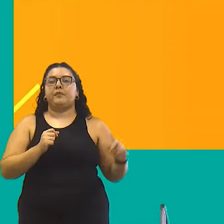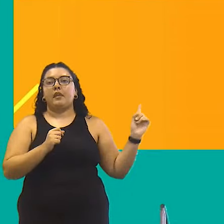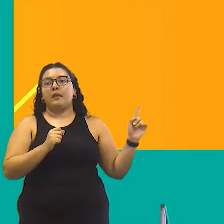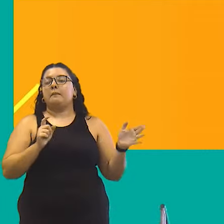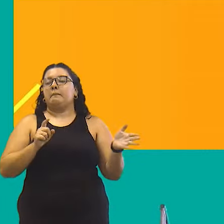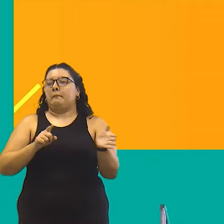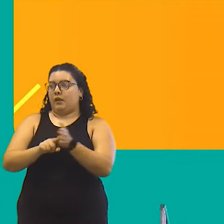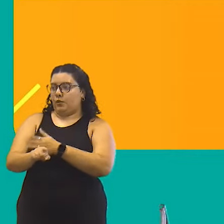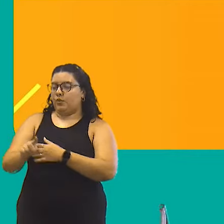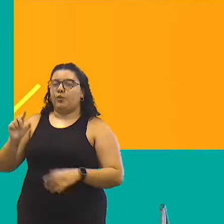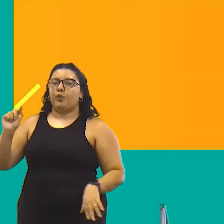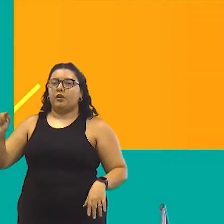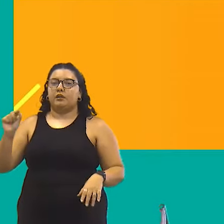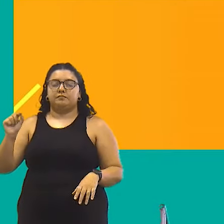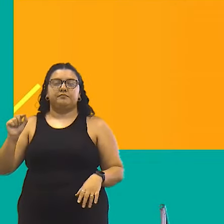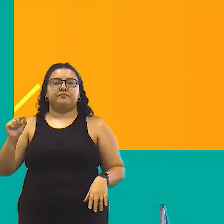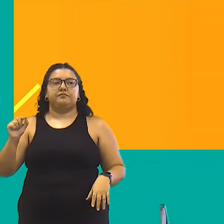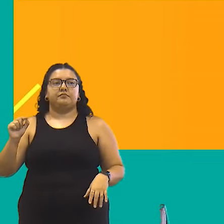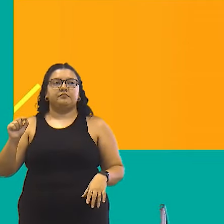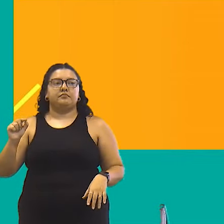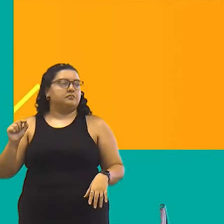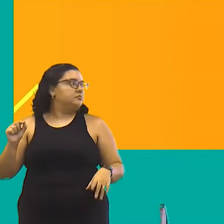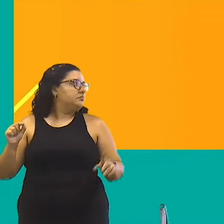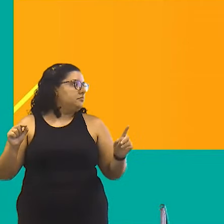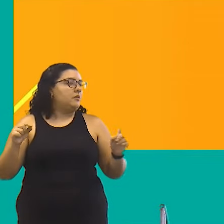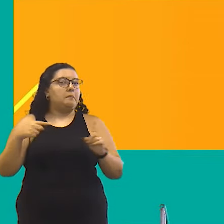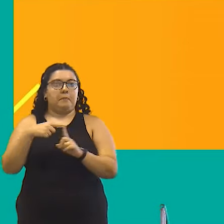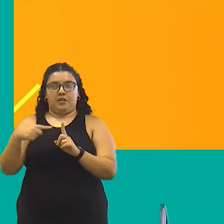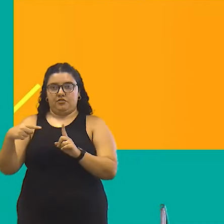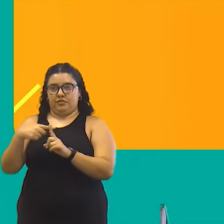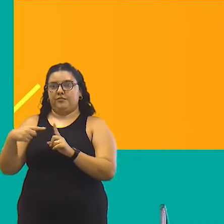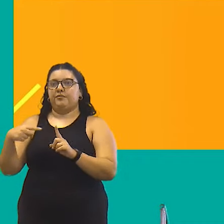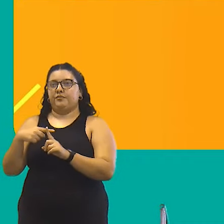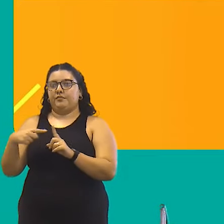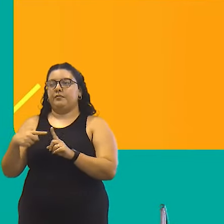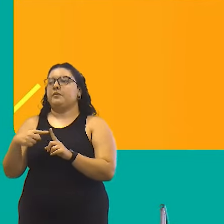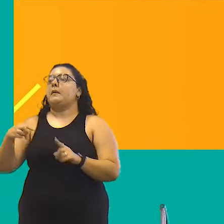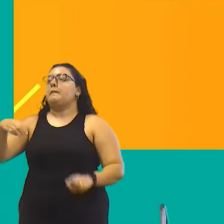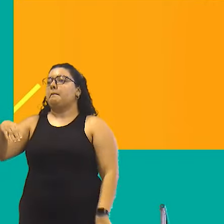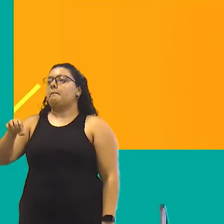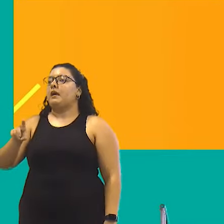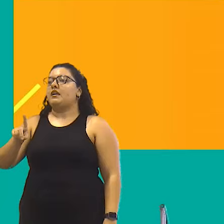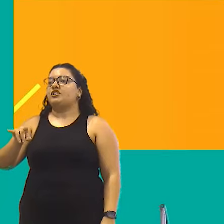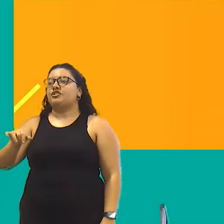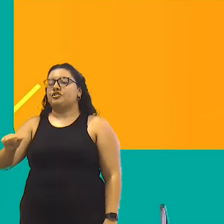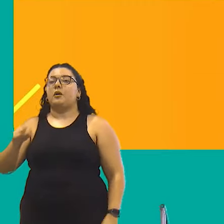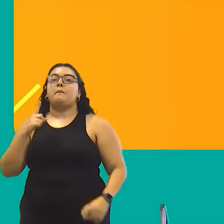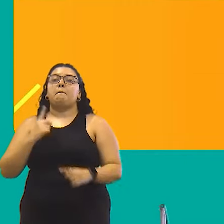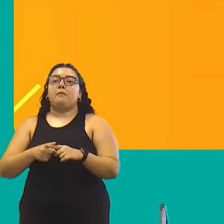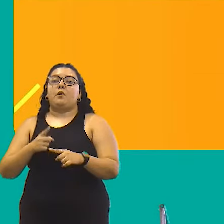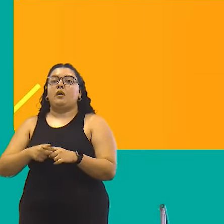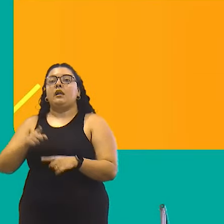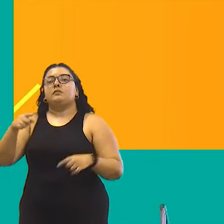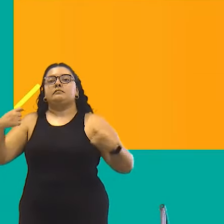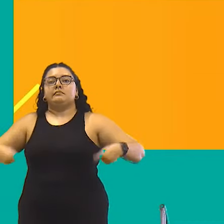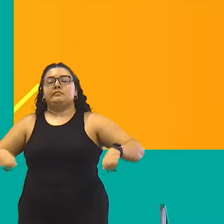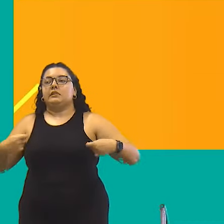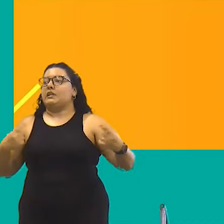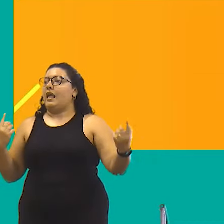aqui é uma questão média. Por que média? Porque você vai ter que também fazer